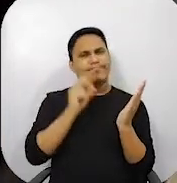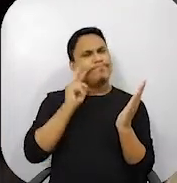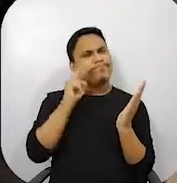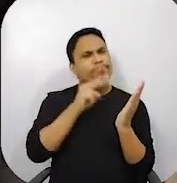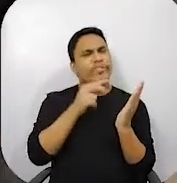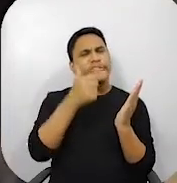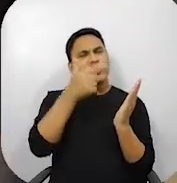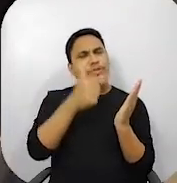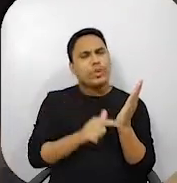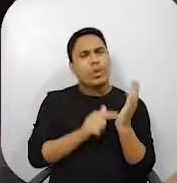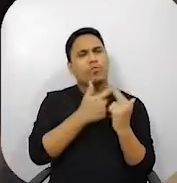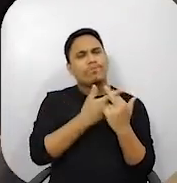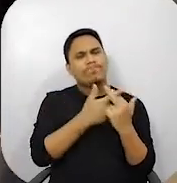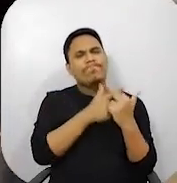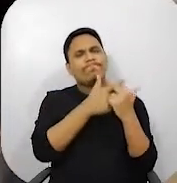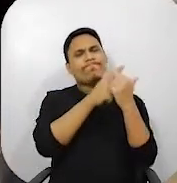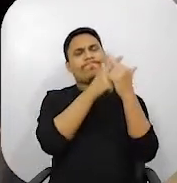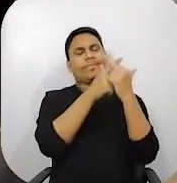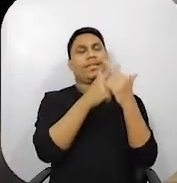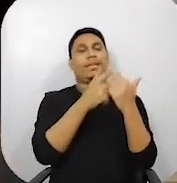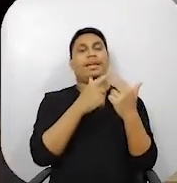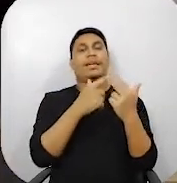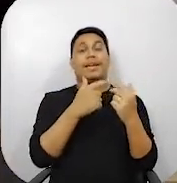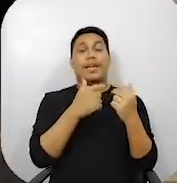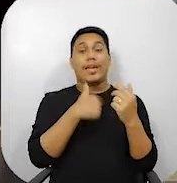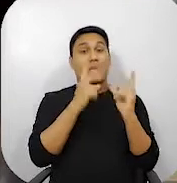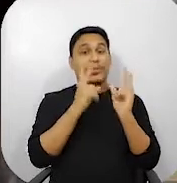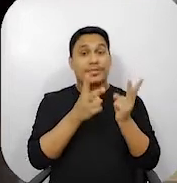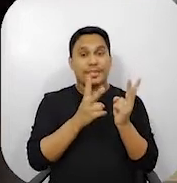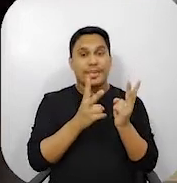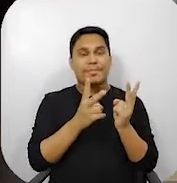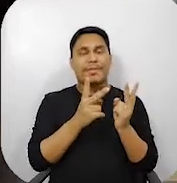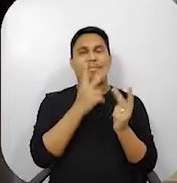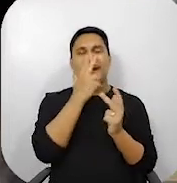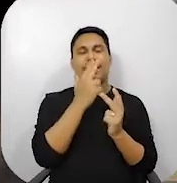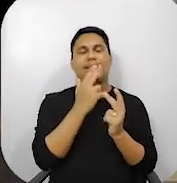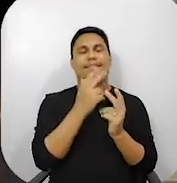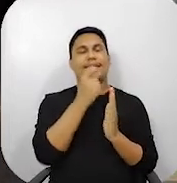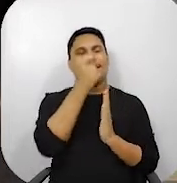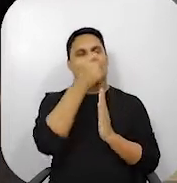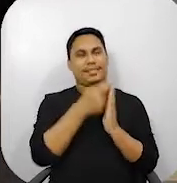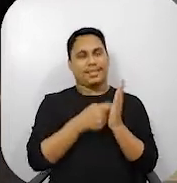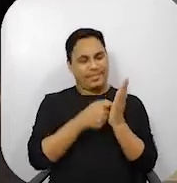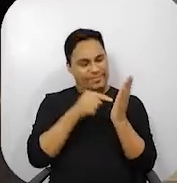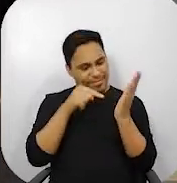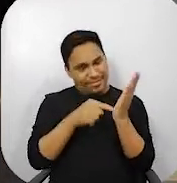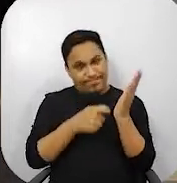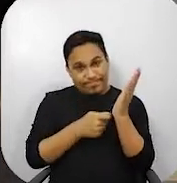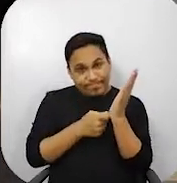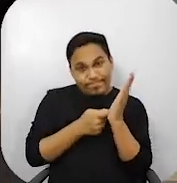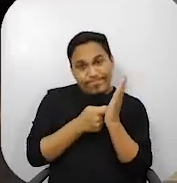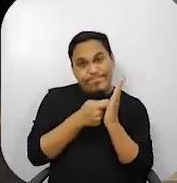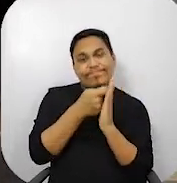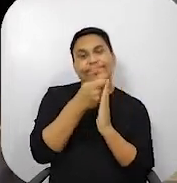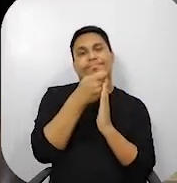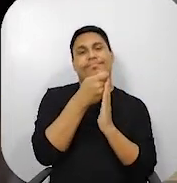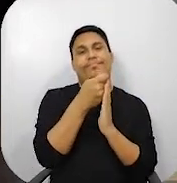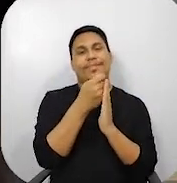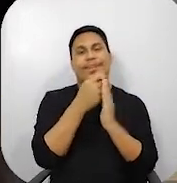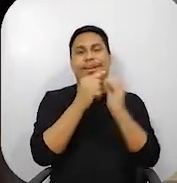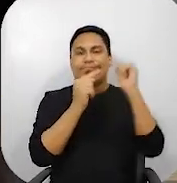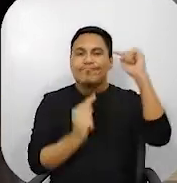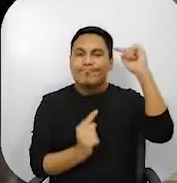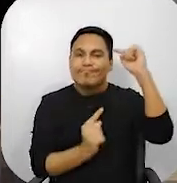textinho que eu fazia e eu escrevi a de trás para frente né de repente aí encontravam-se os dois